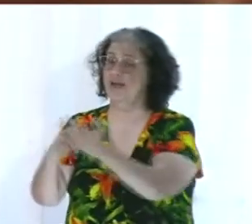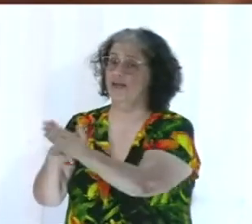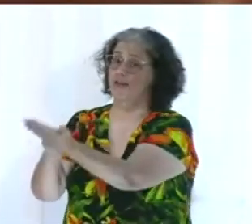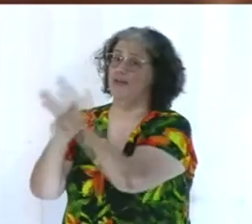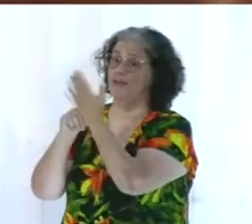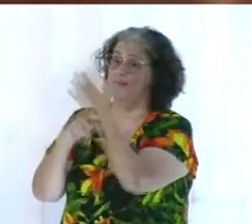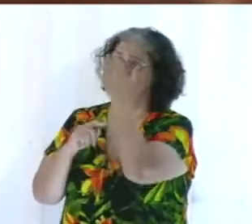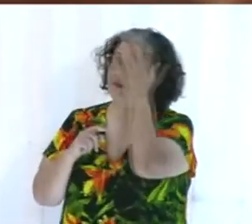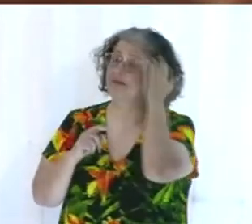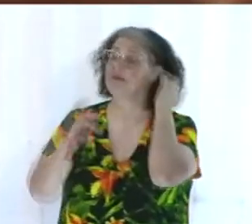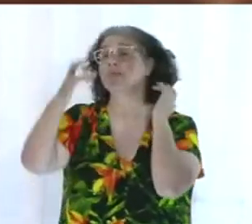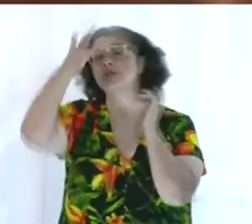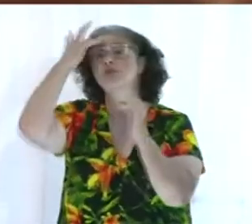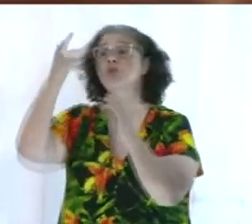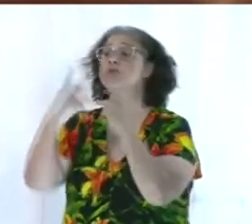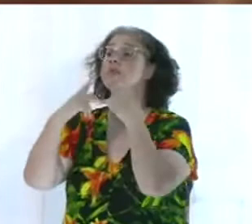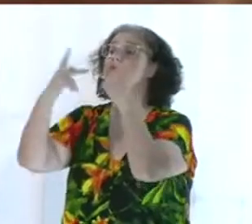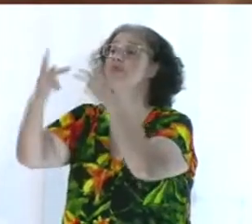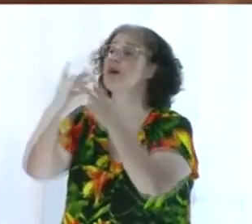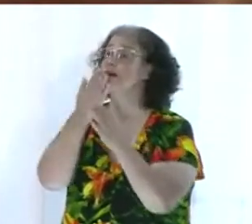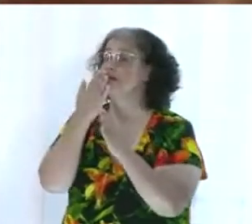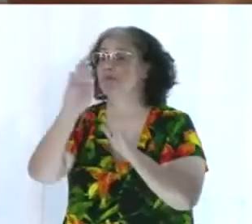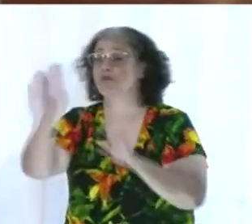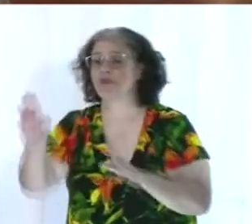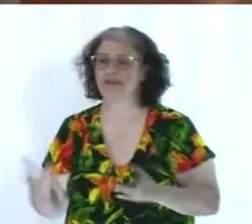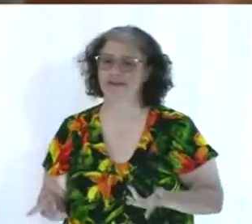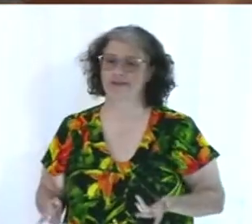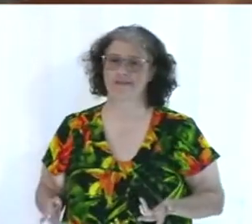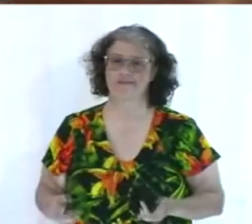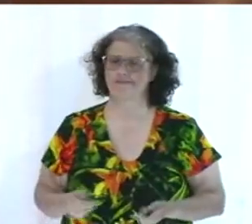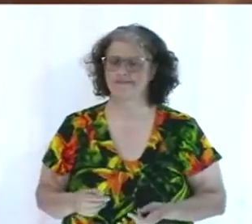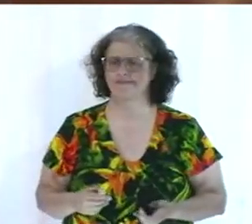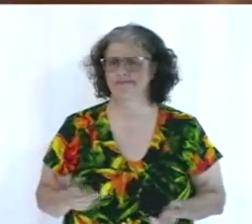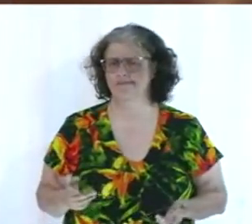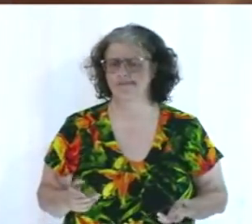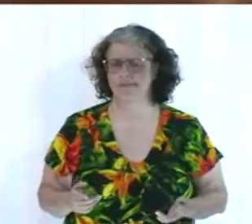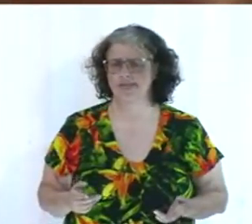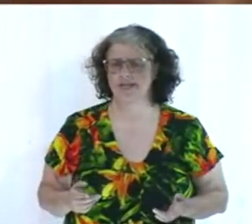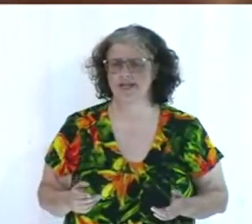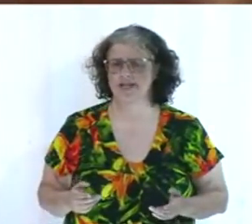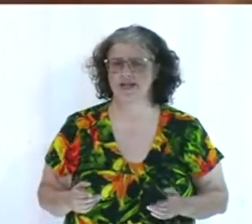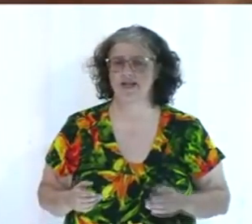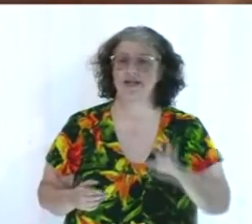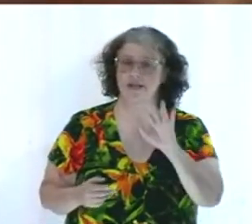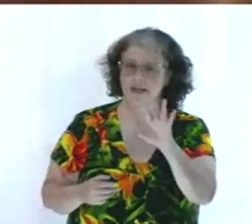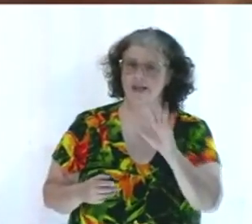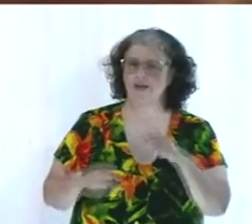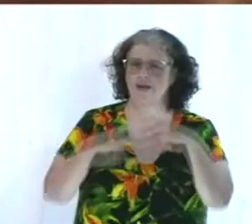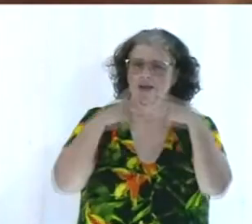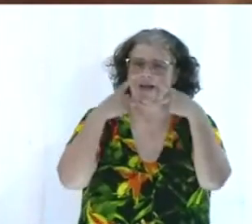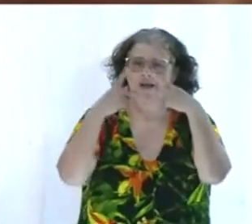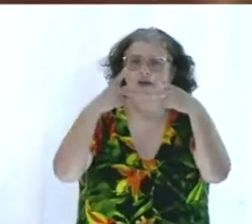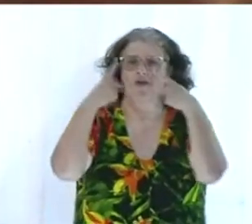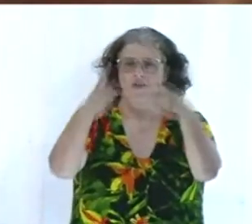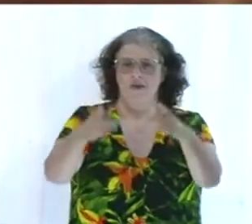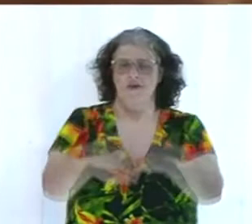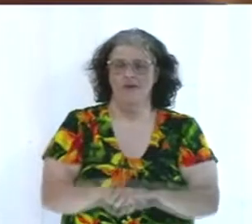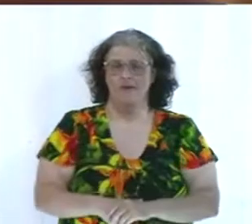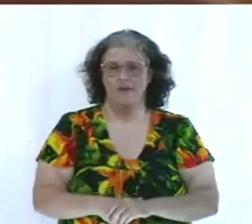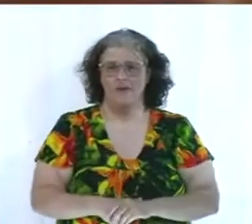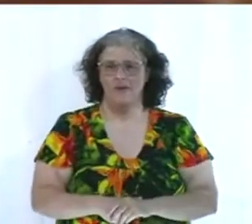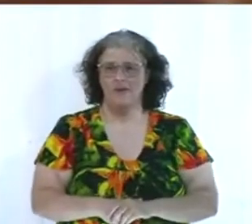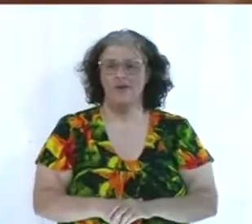acontece, eles dizem: hoje Deus falou comigo. E quando? Quando o pastor pregou? Não, quando aquela pessoa se levantou e trouxe